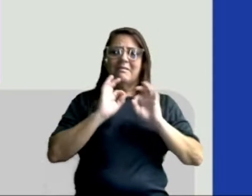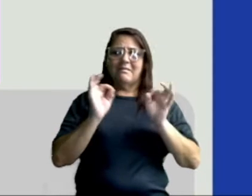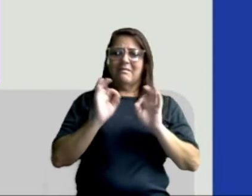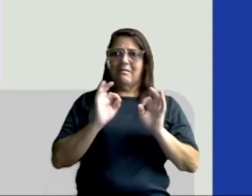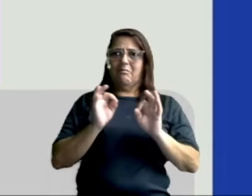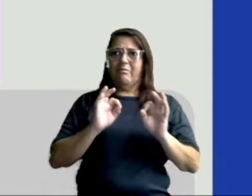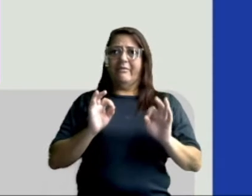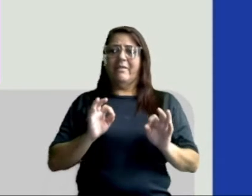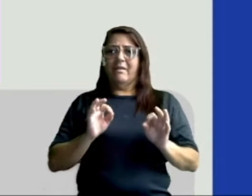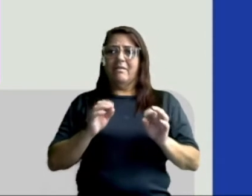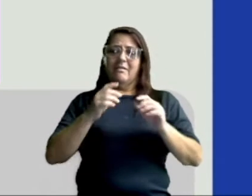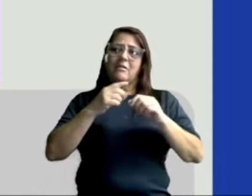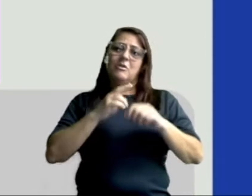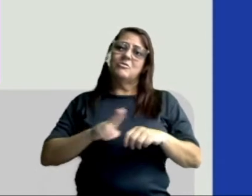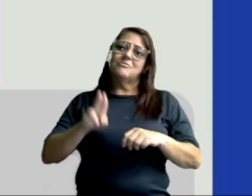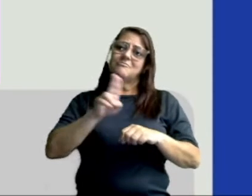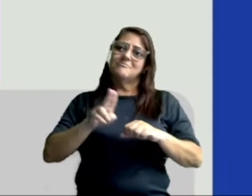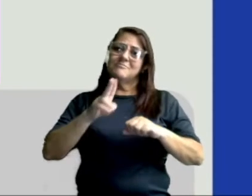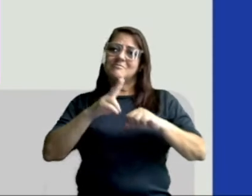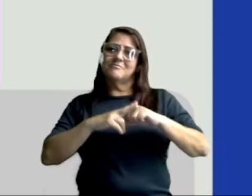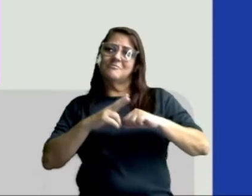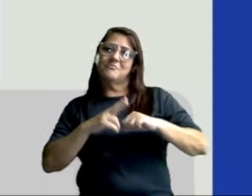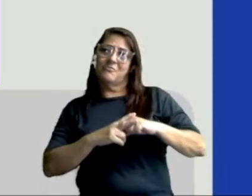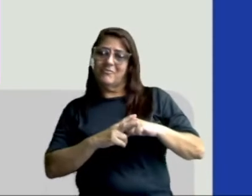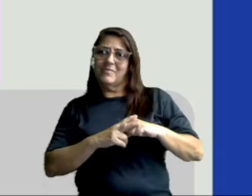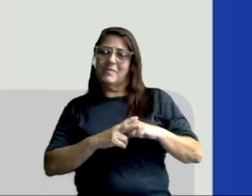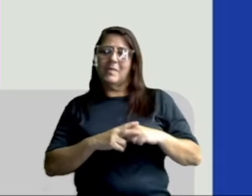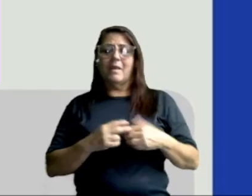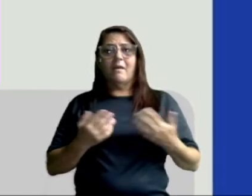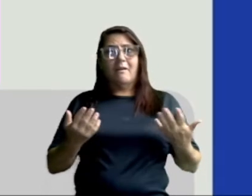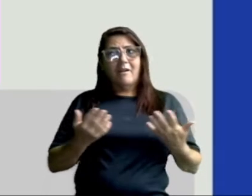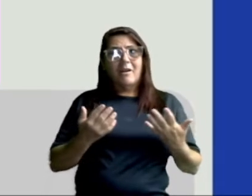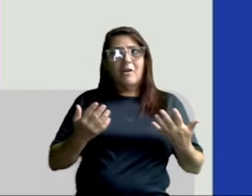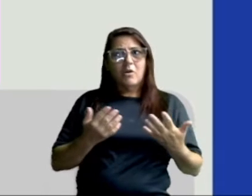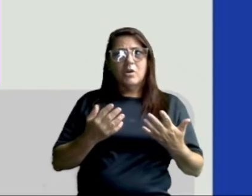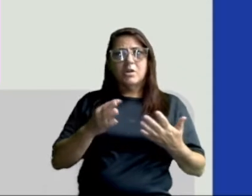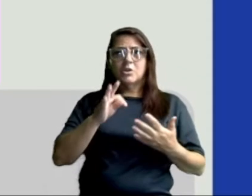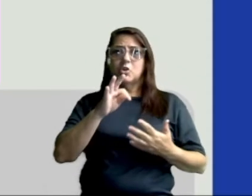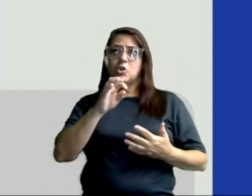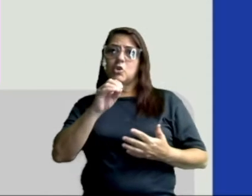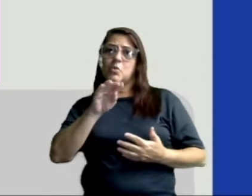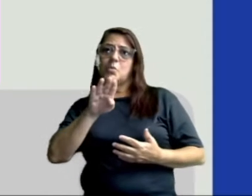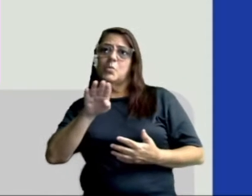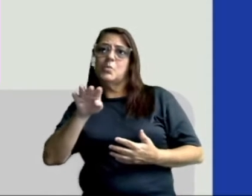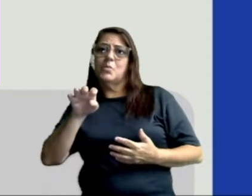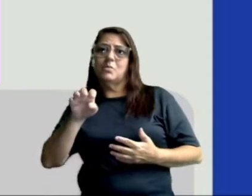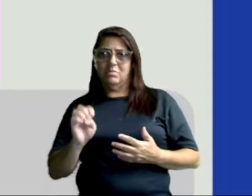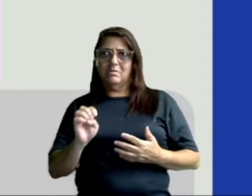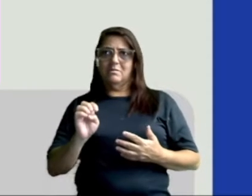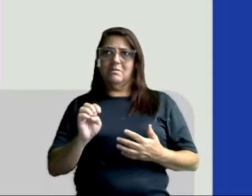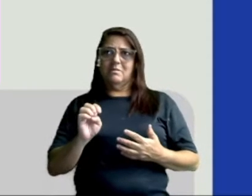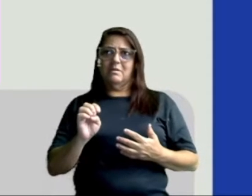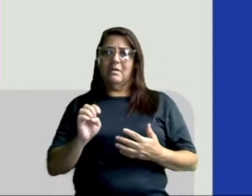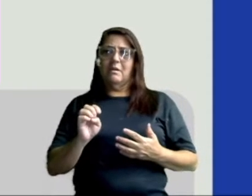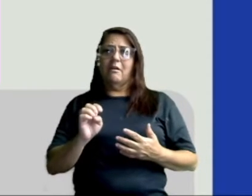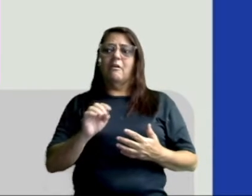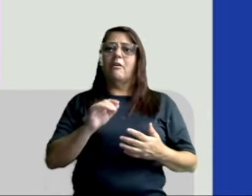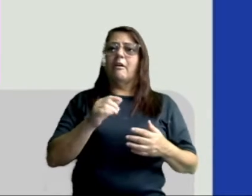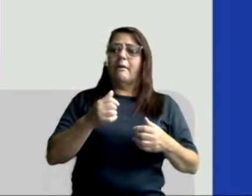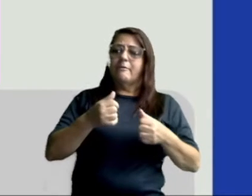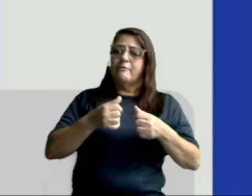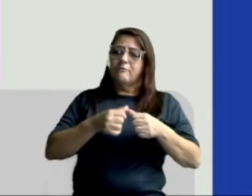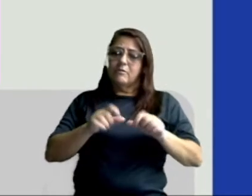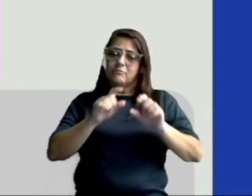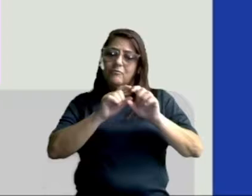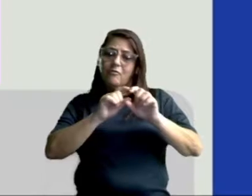utilizando aí o verbo. Agora, vê só. To be, a gente viu que ele fica no infinitivo, não é?